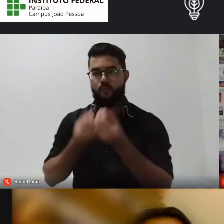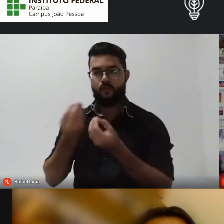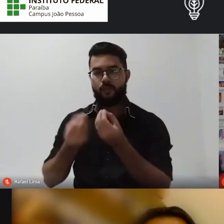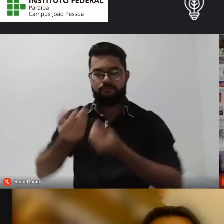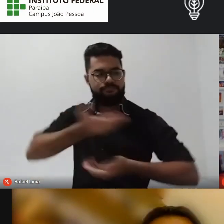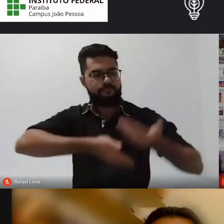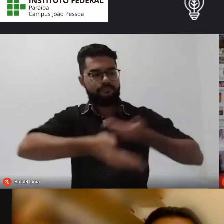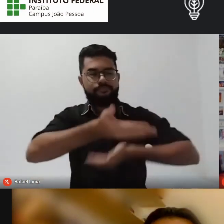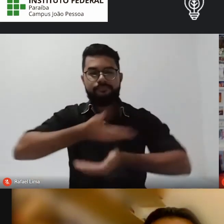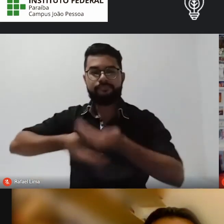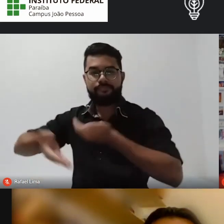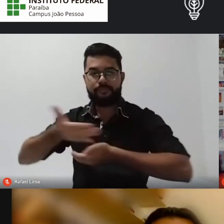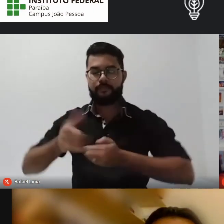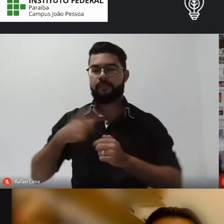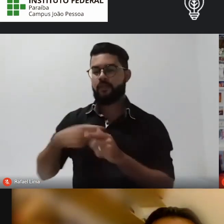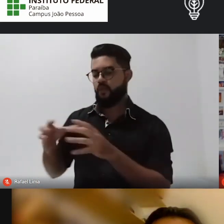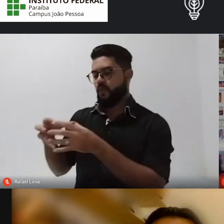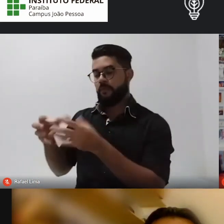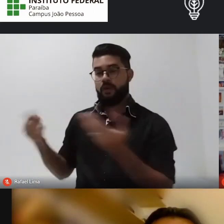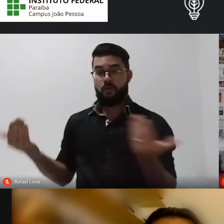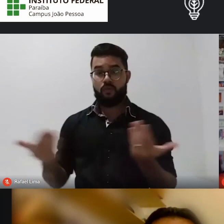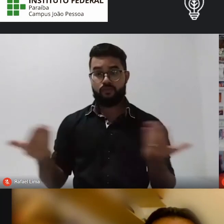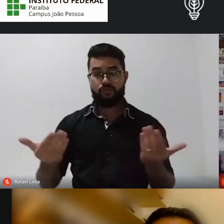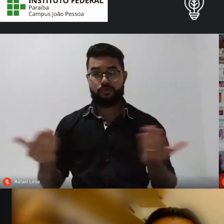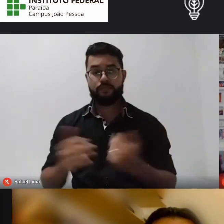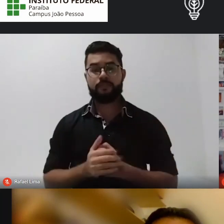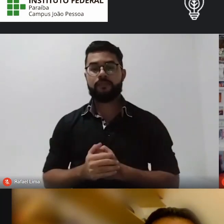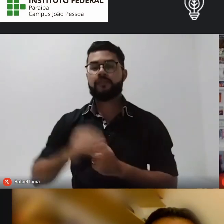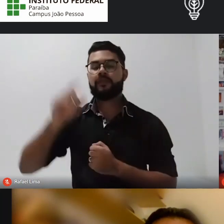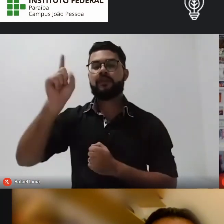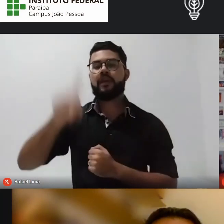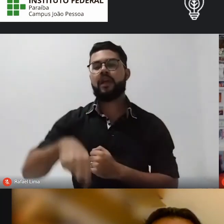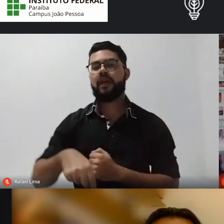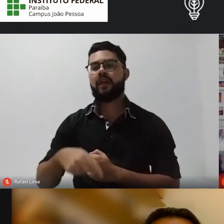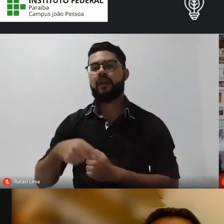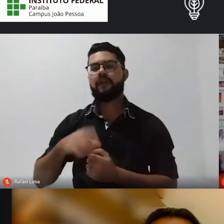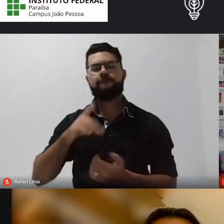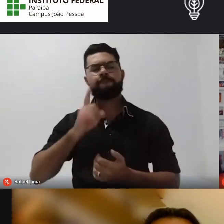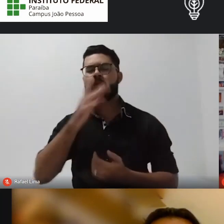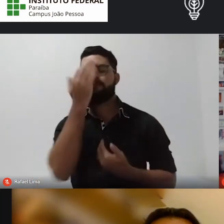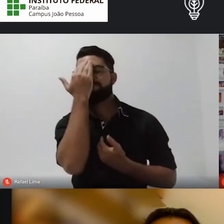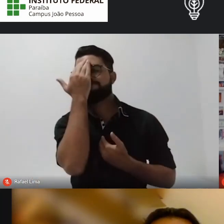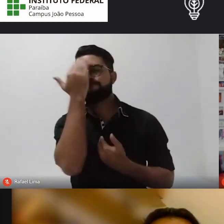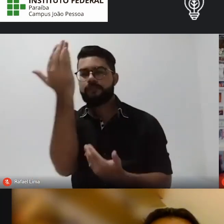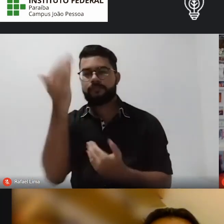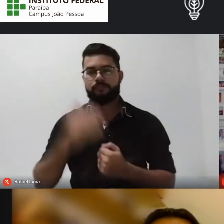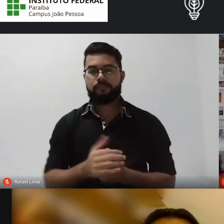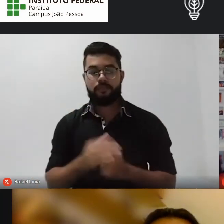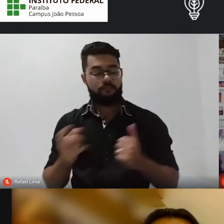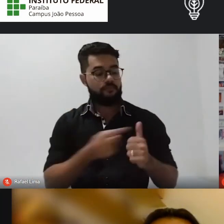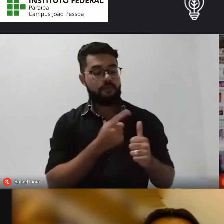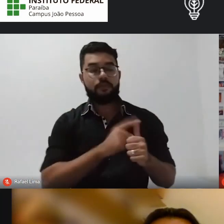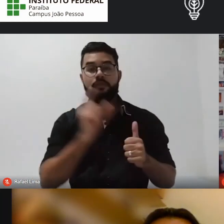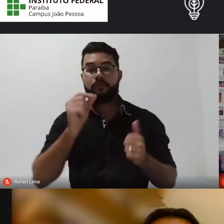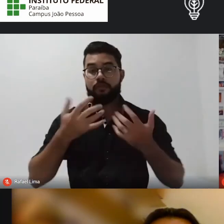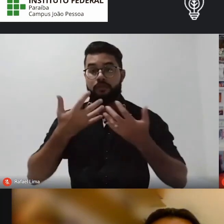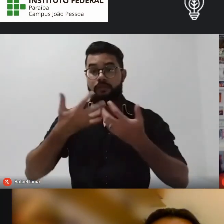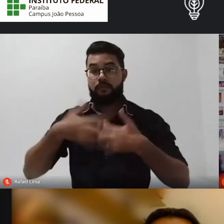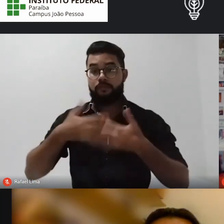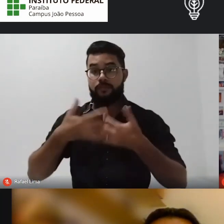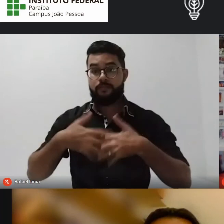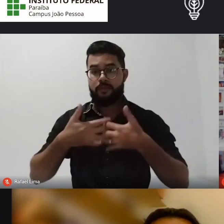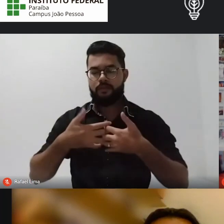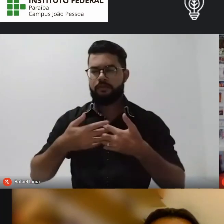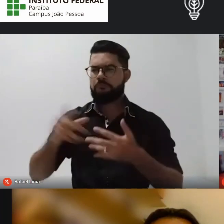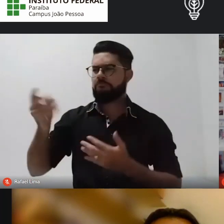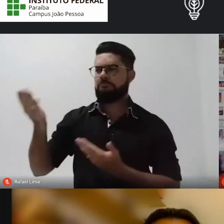a nossa equipe hoje, ela só é gratidão. Primeiro ao IFPB, essa grande instituição,